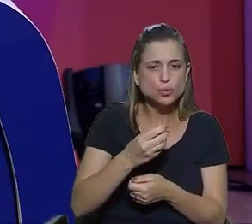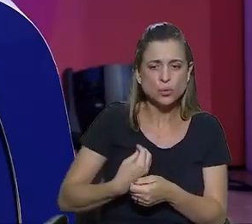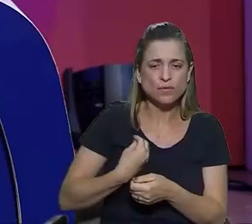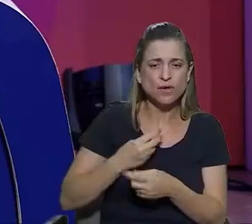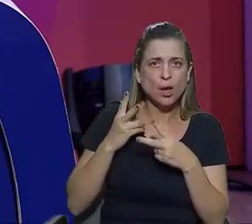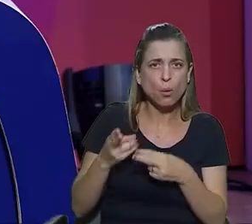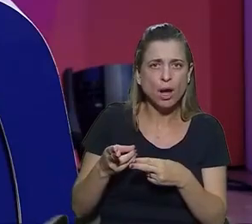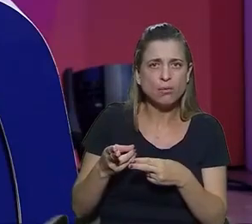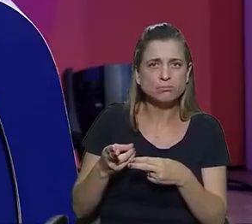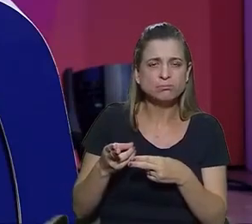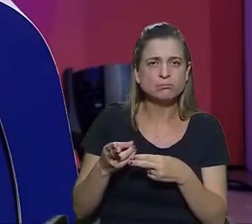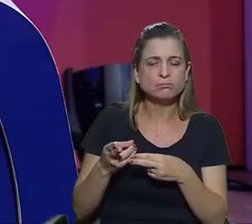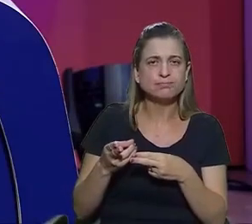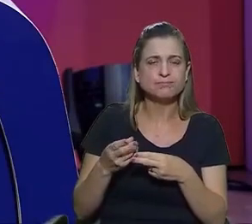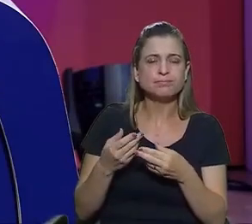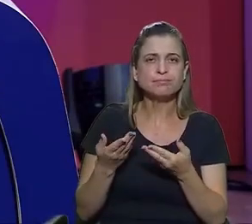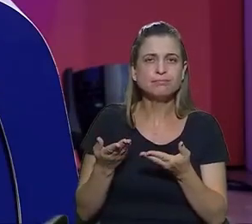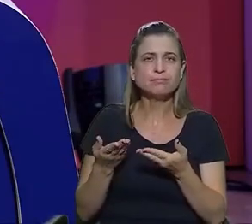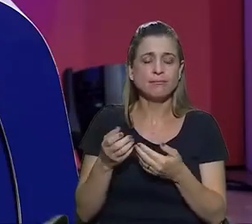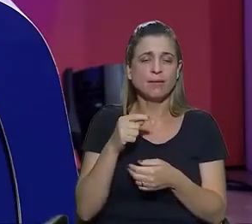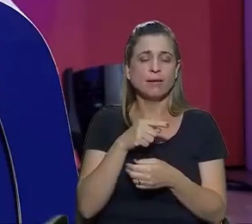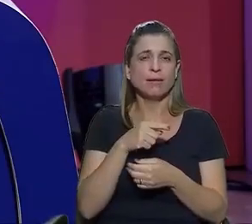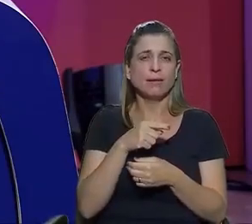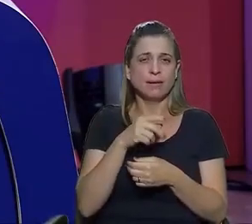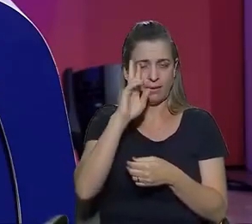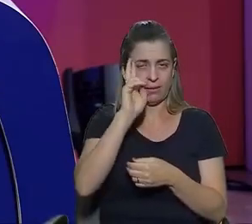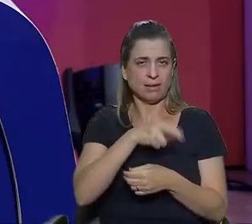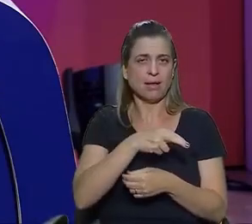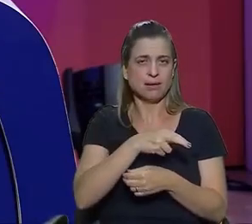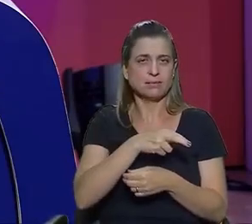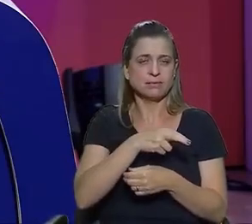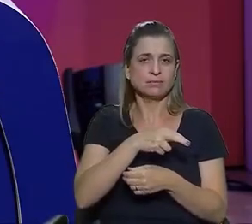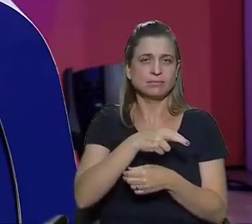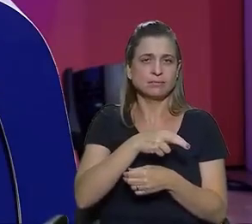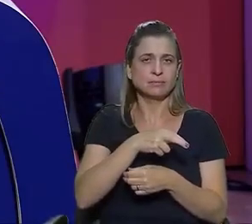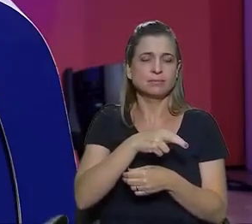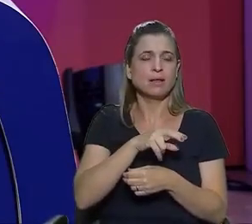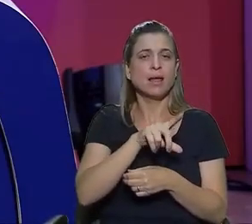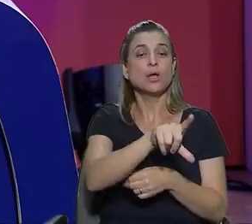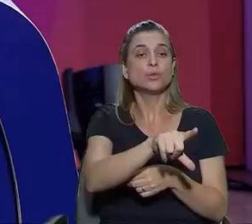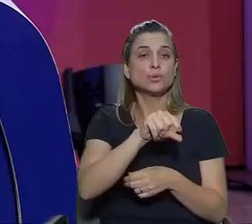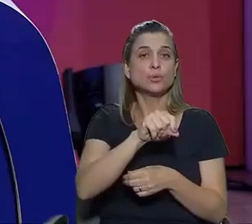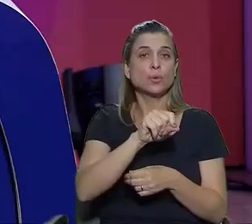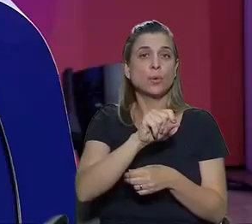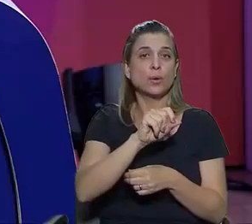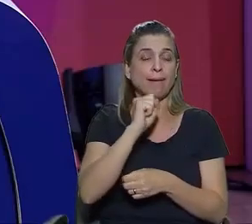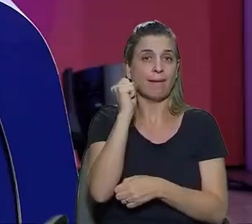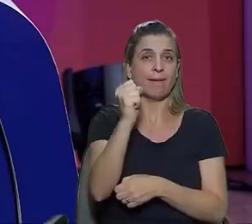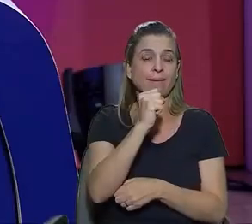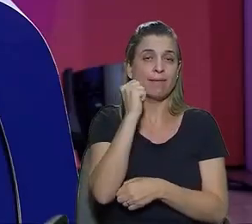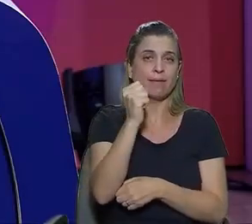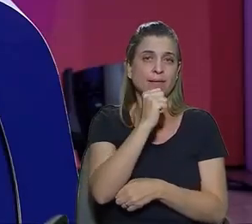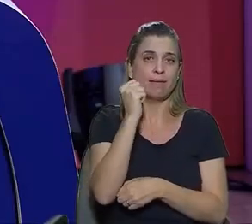ler? Eu acho que nesse sentido ele tem razão, né? É uma escolha grave quando nós escolhemos conviver com